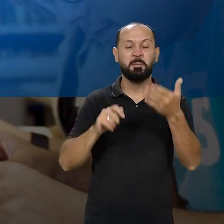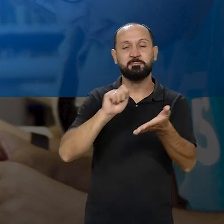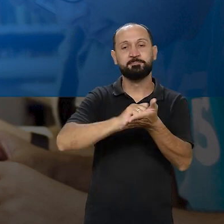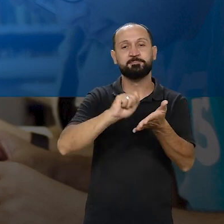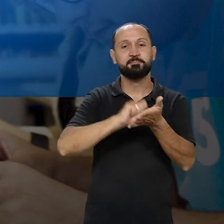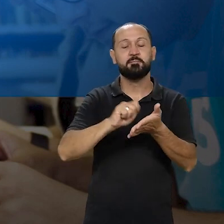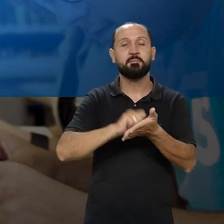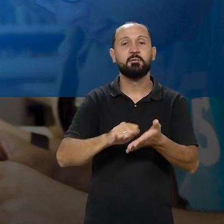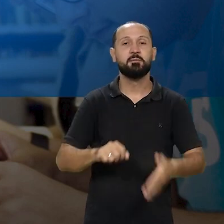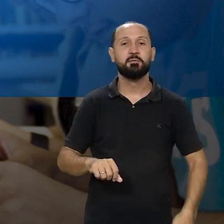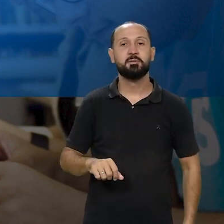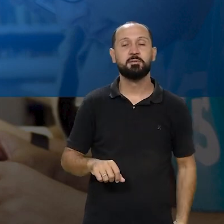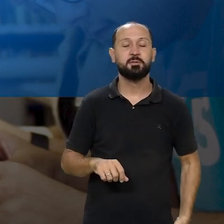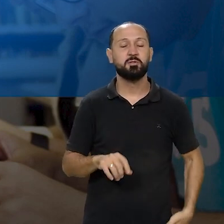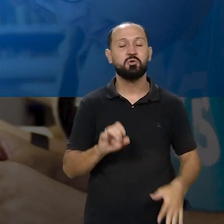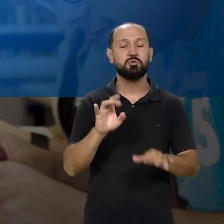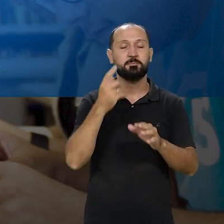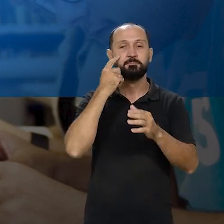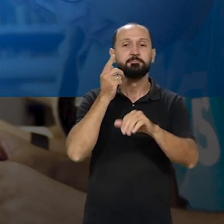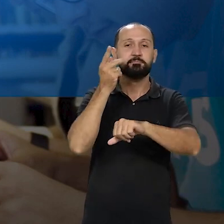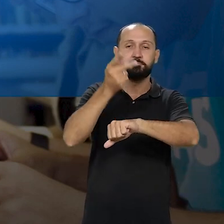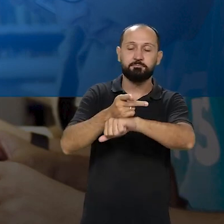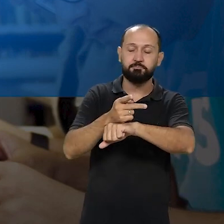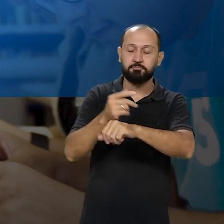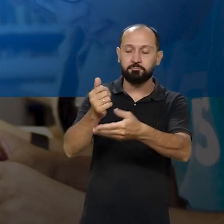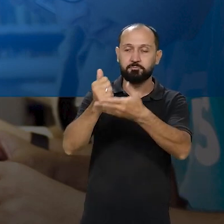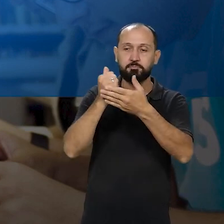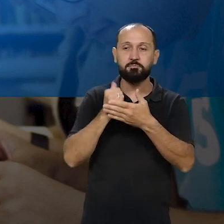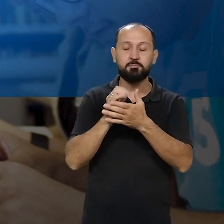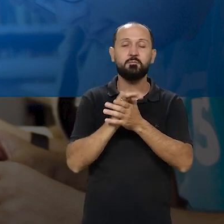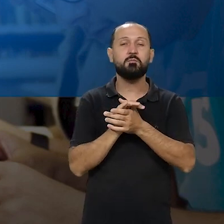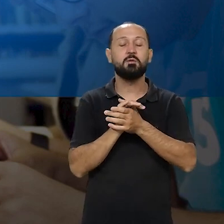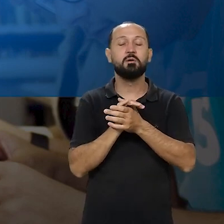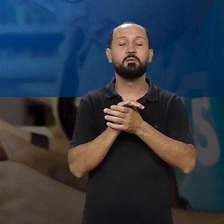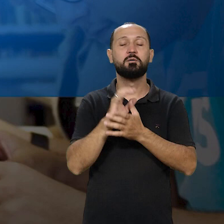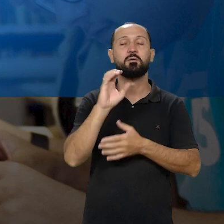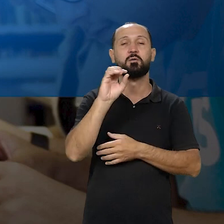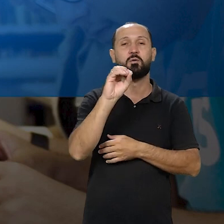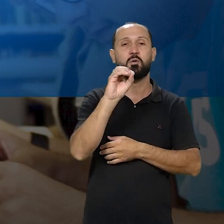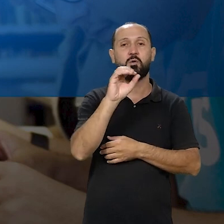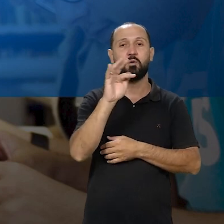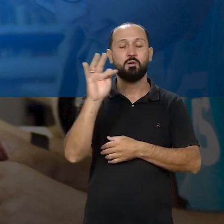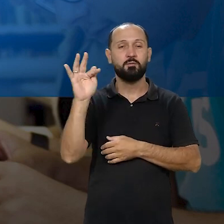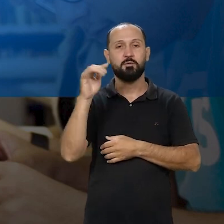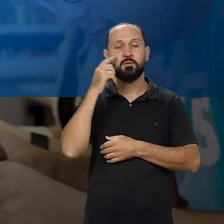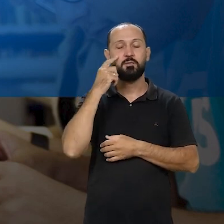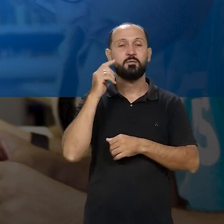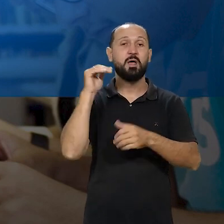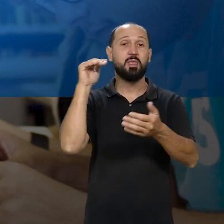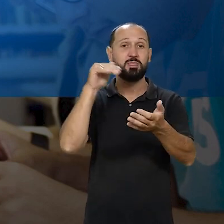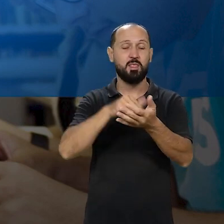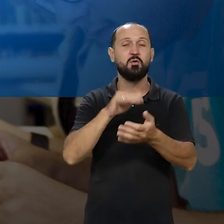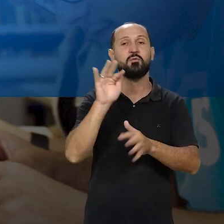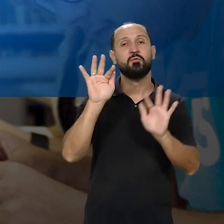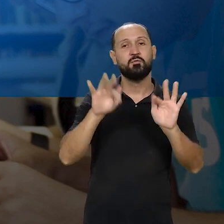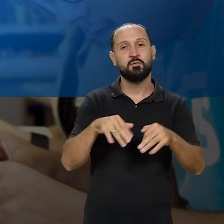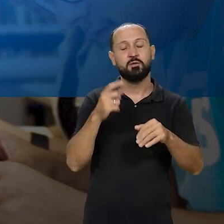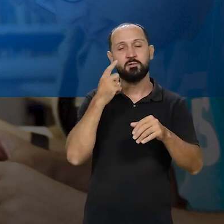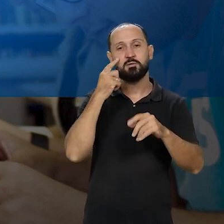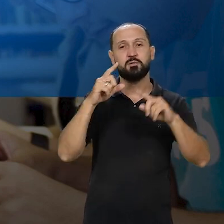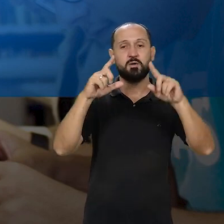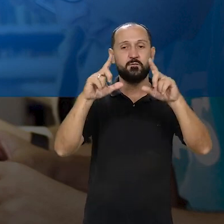só em função do prêmio, mas eu acho que um prêmio ajuda bastante. Então, nesse Off Flip do ano passado, eu fiquei como finalista, né, com